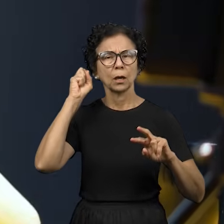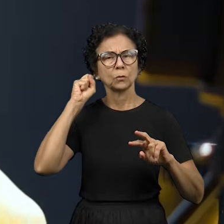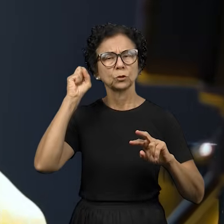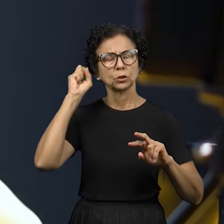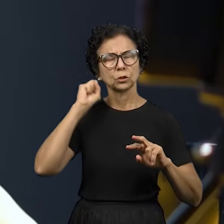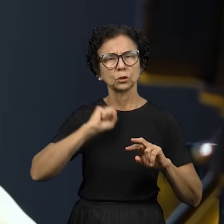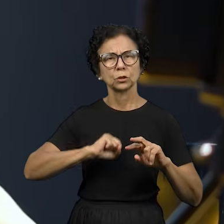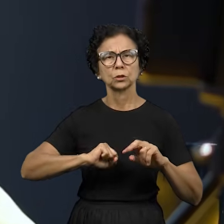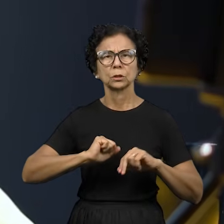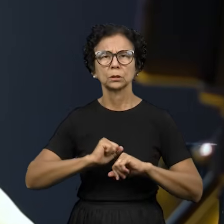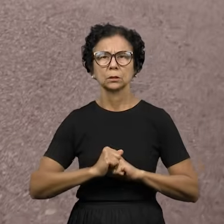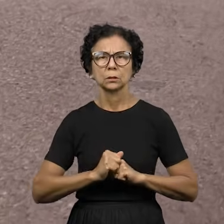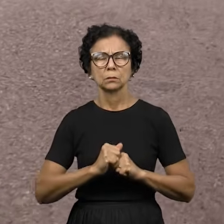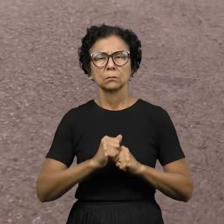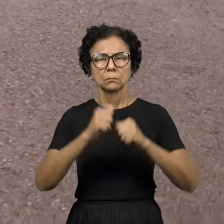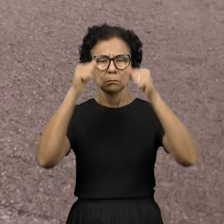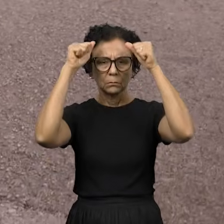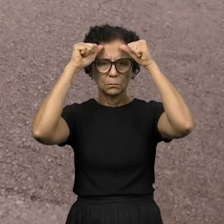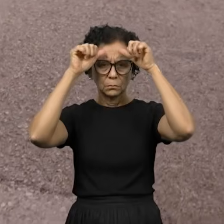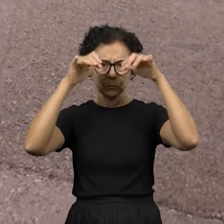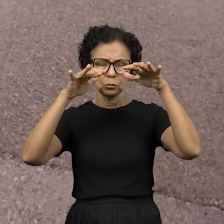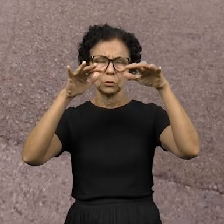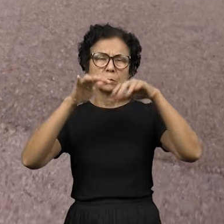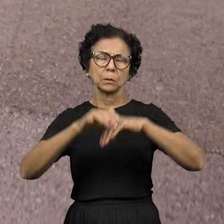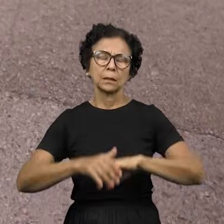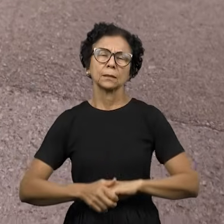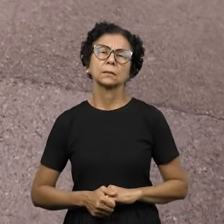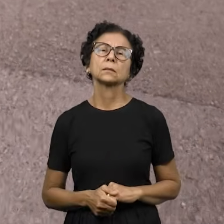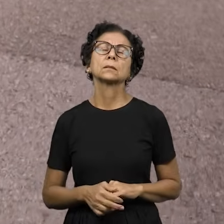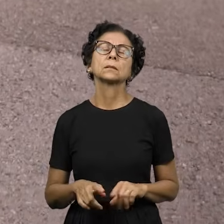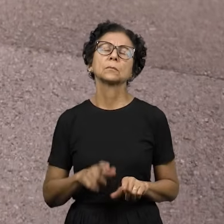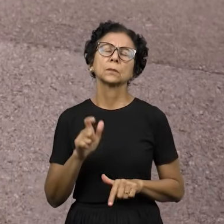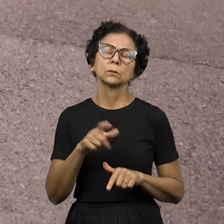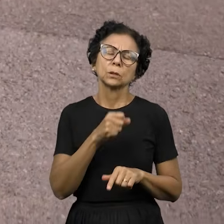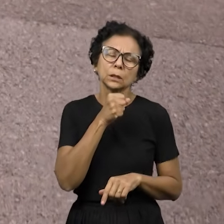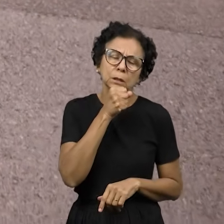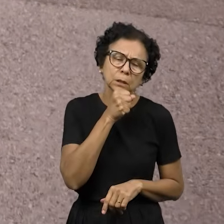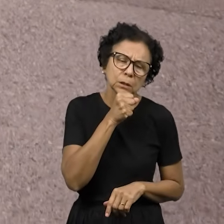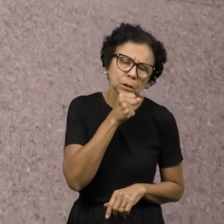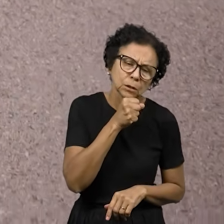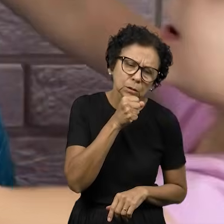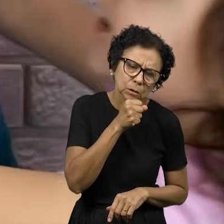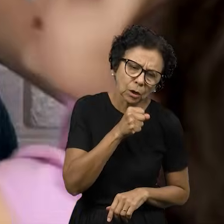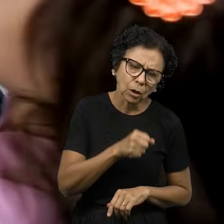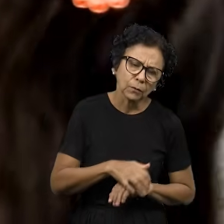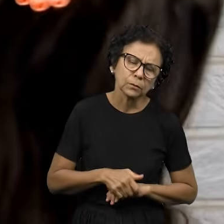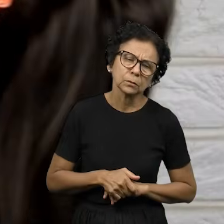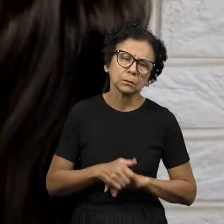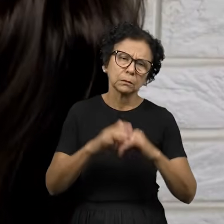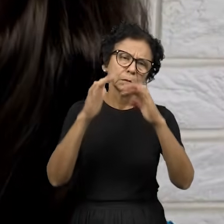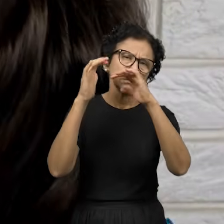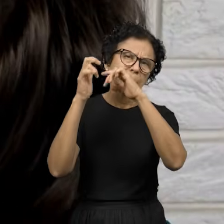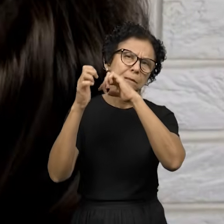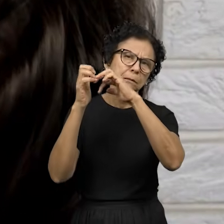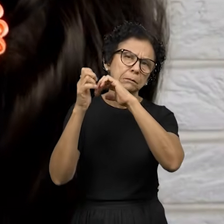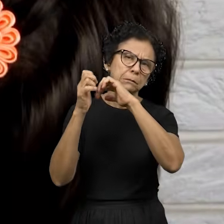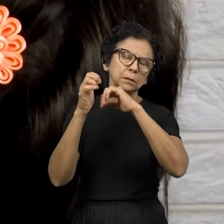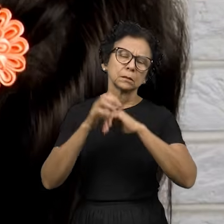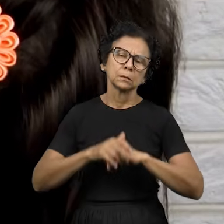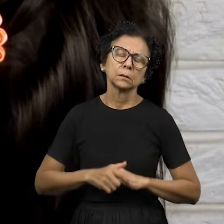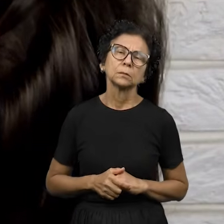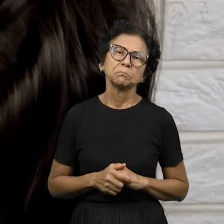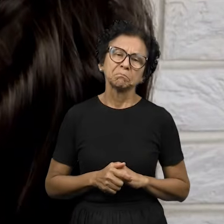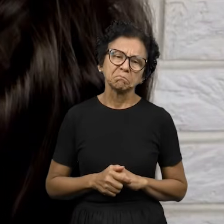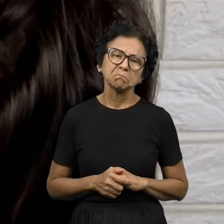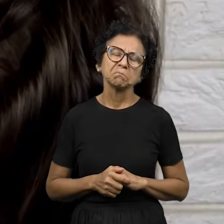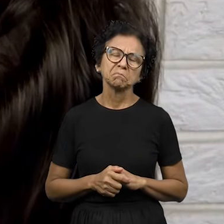auditiva, múltiplas deficiências e também idosos com comprometimento cognitivo. Isso nos mostra